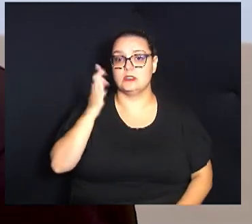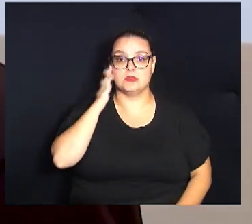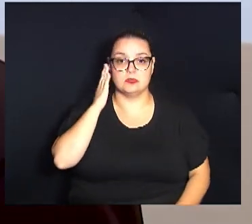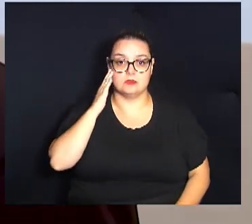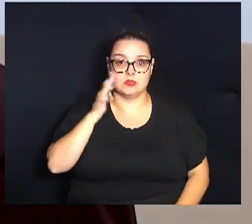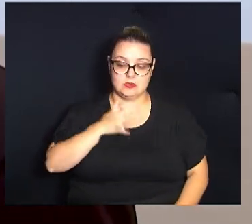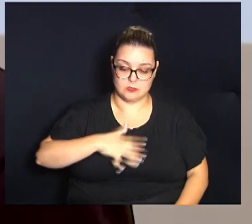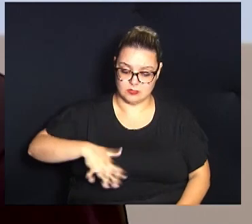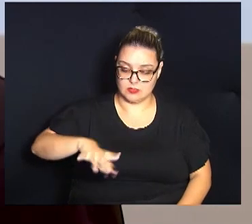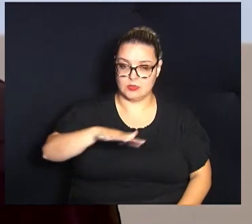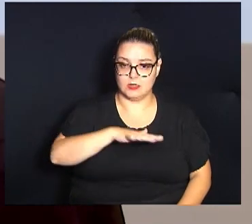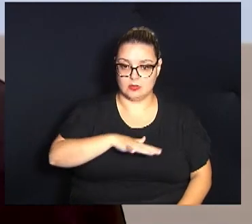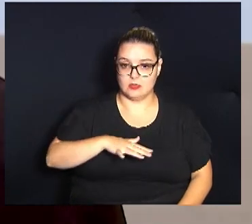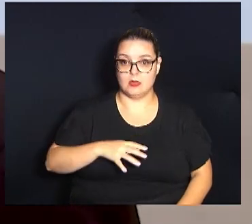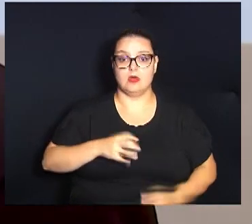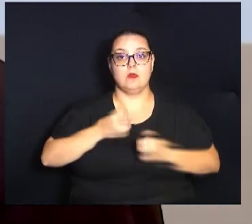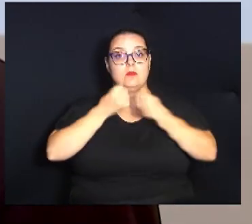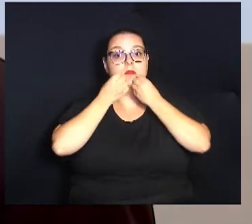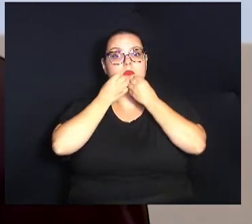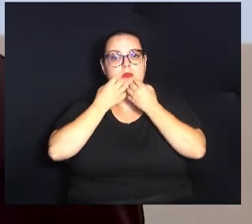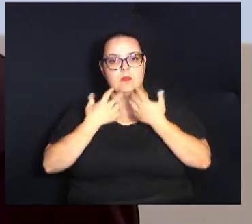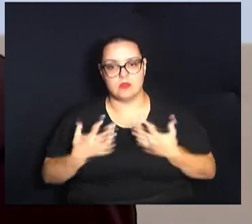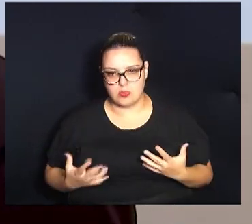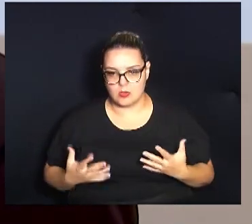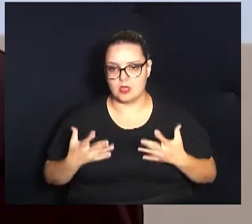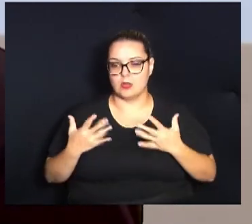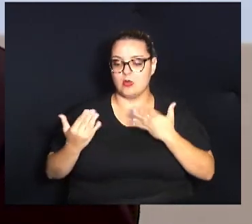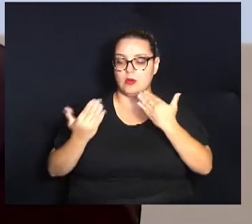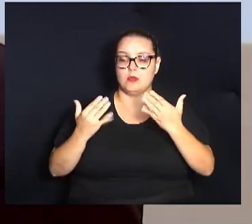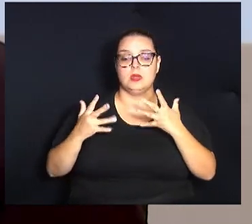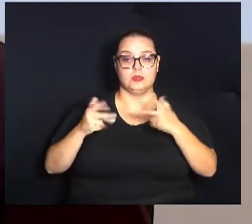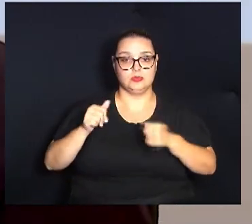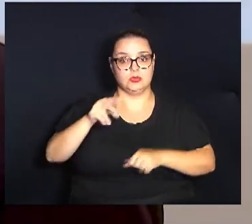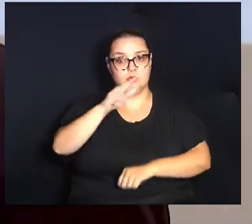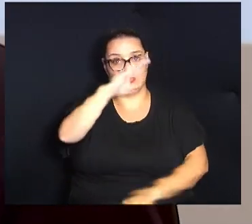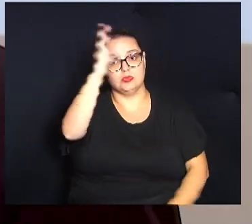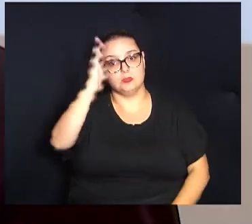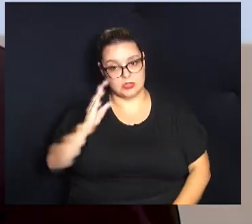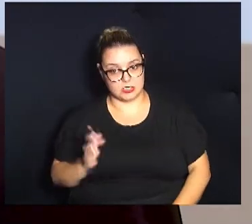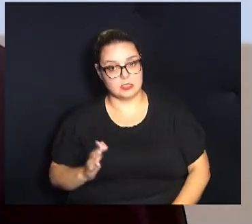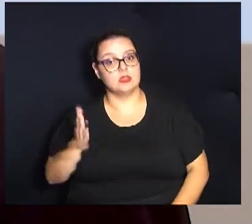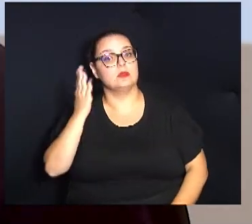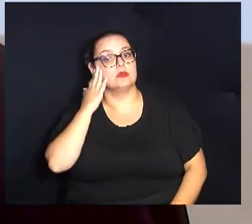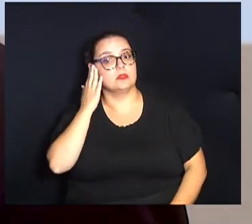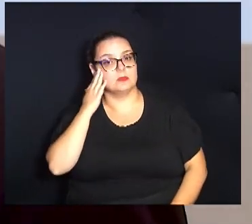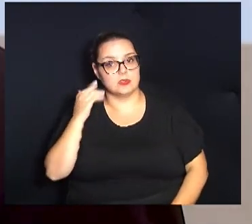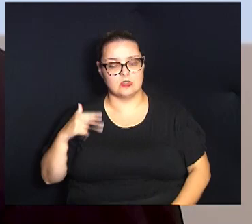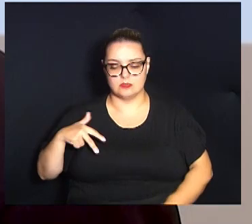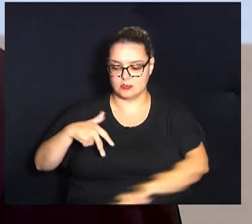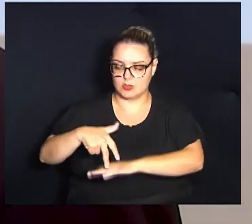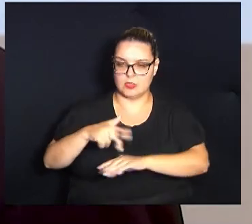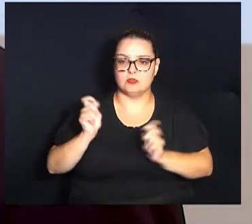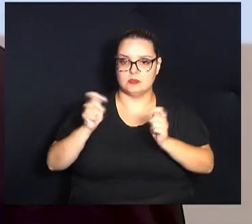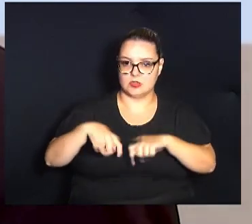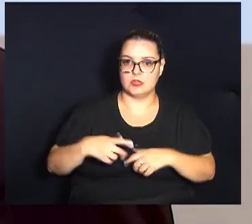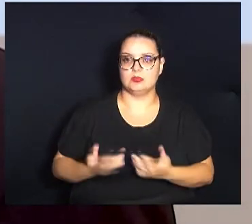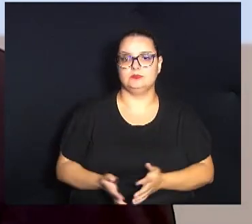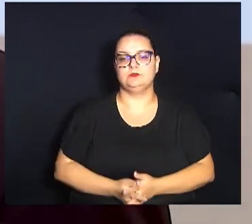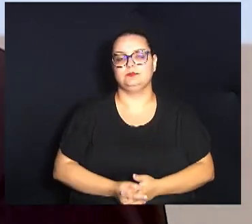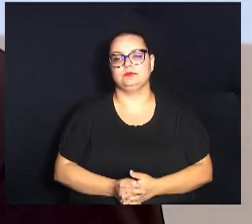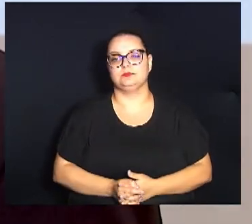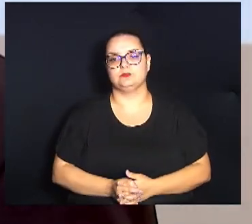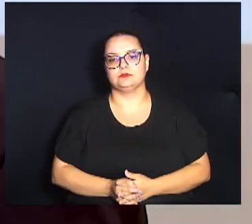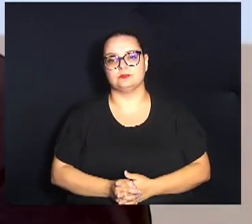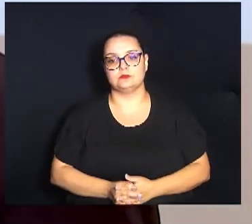região muito boa do Brasil, né? Então a gente sabe que a gente tem mão de obra, a gente tem capacidade. E a